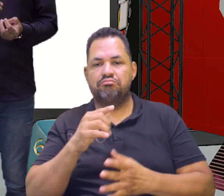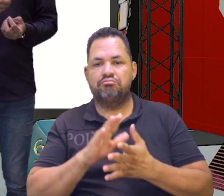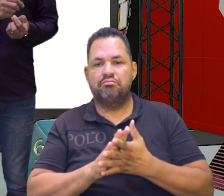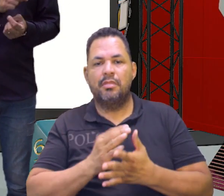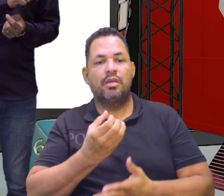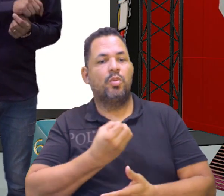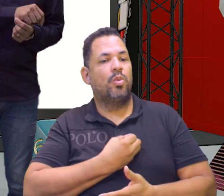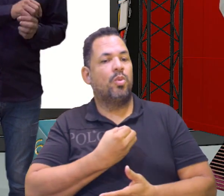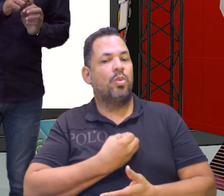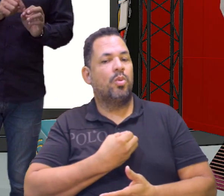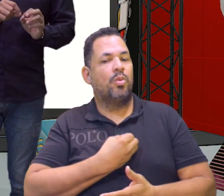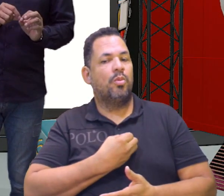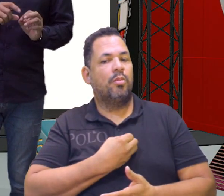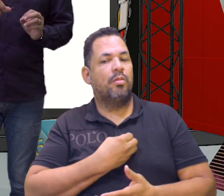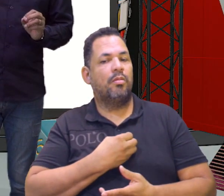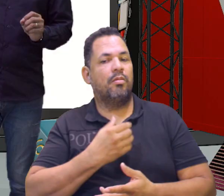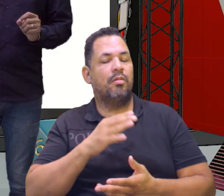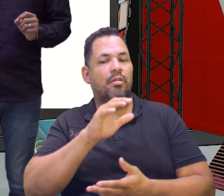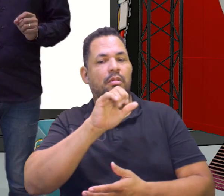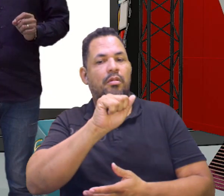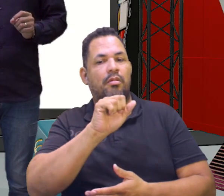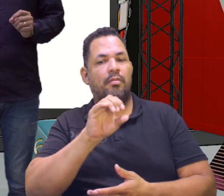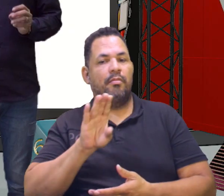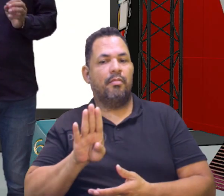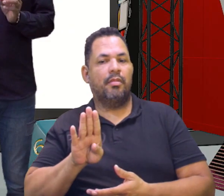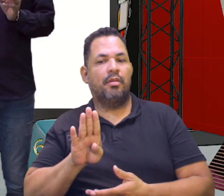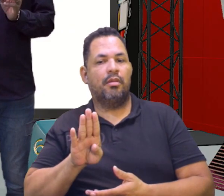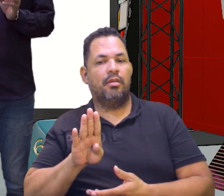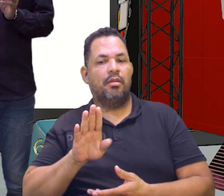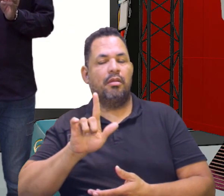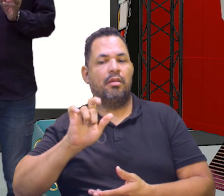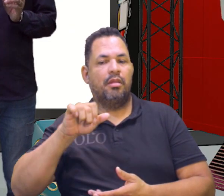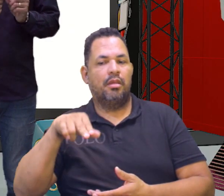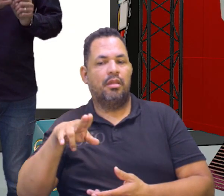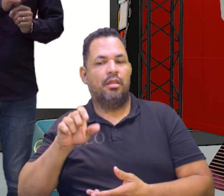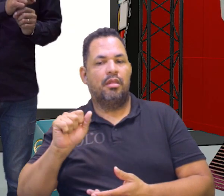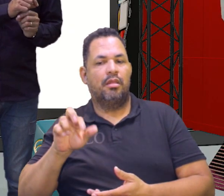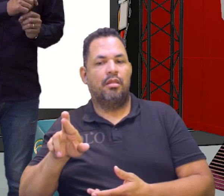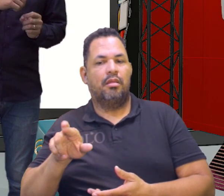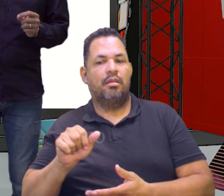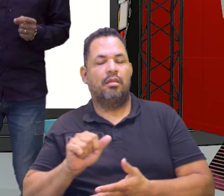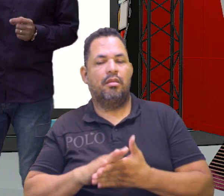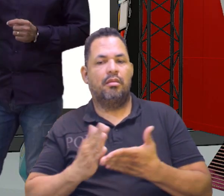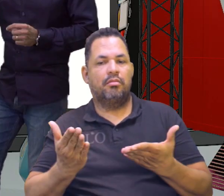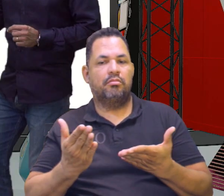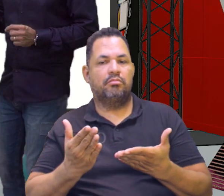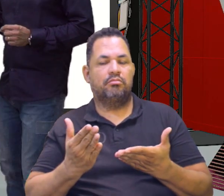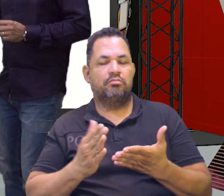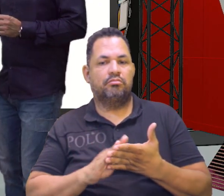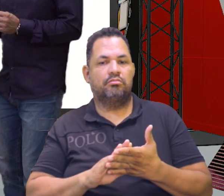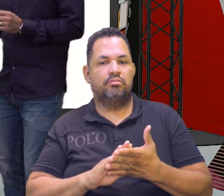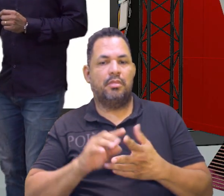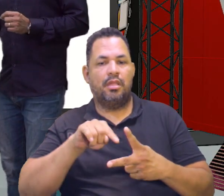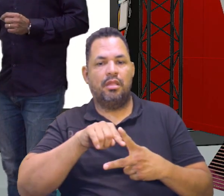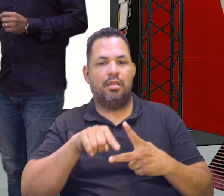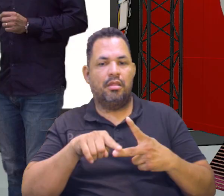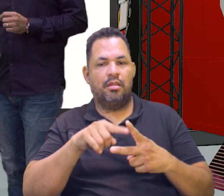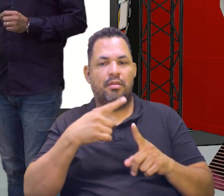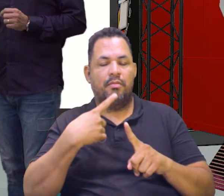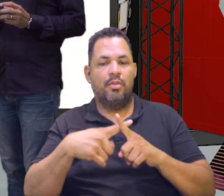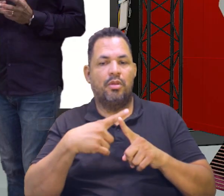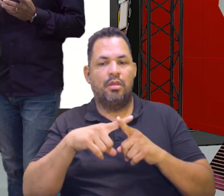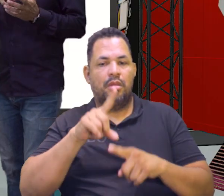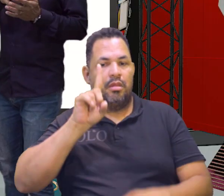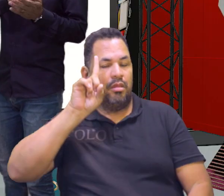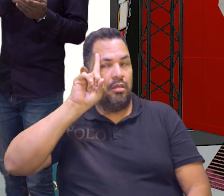do coeficiente angular, que é o A, e o B é o linear. Mas não fala de ângulo. Aqui nós falamos de ângulo. Por quê? Porque a